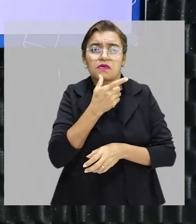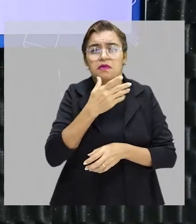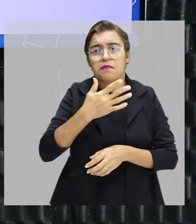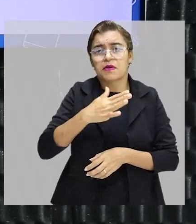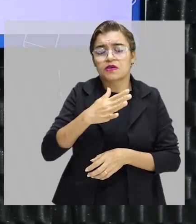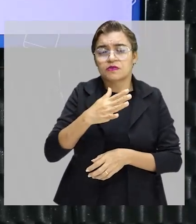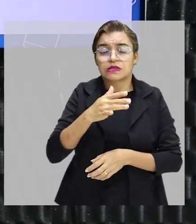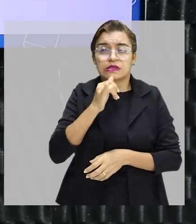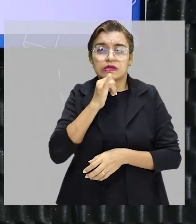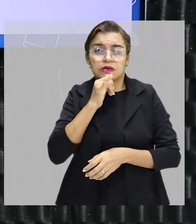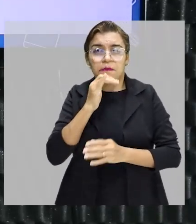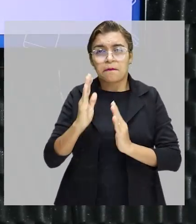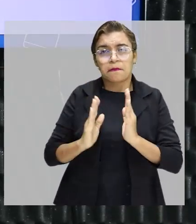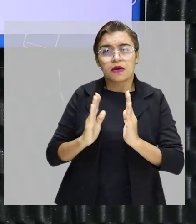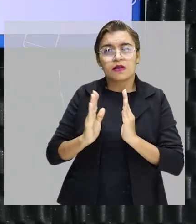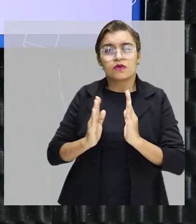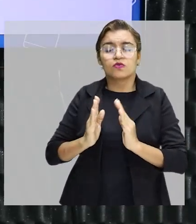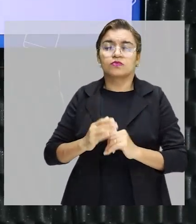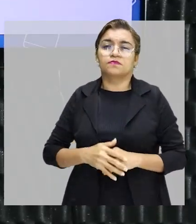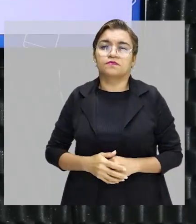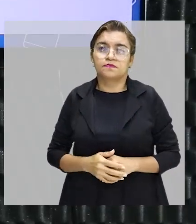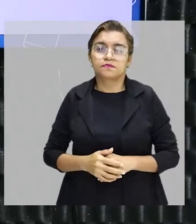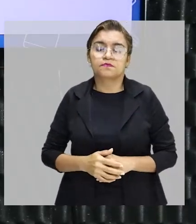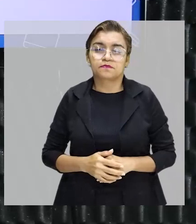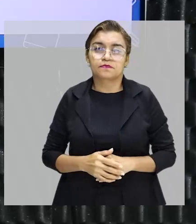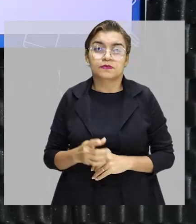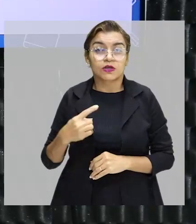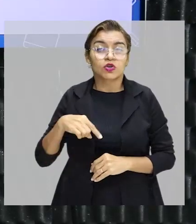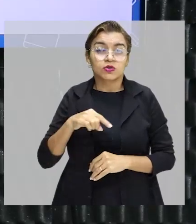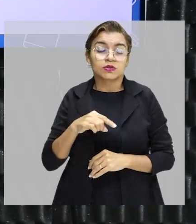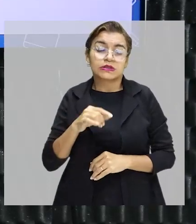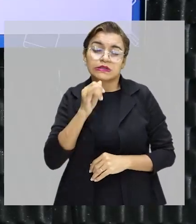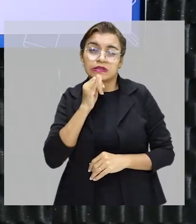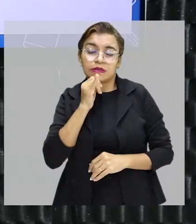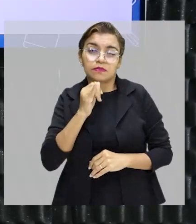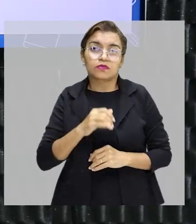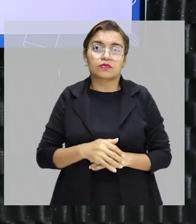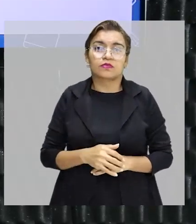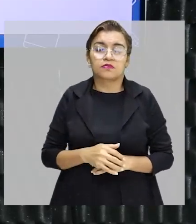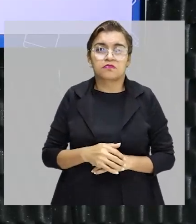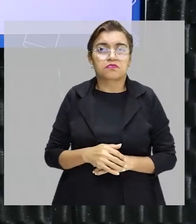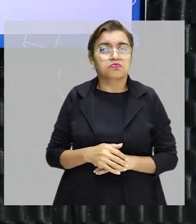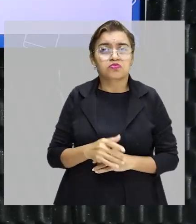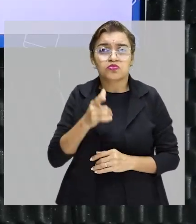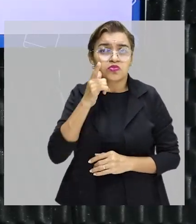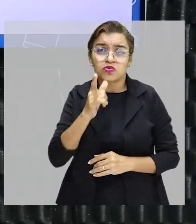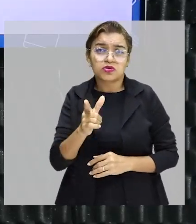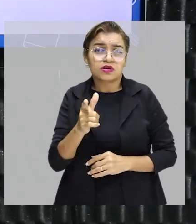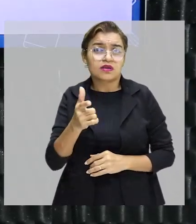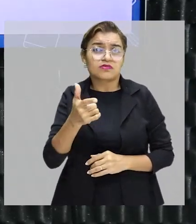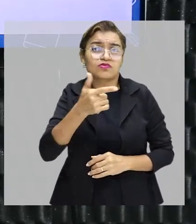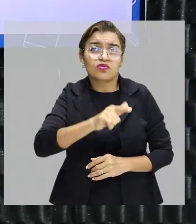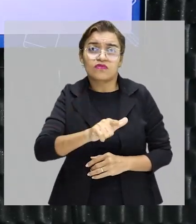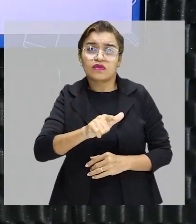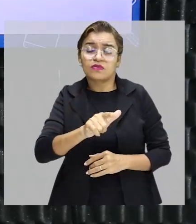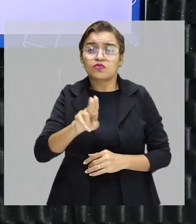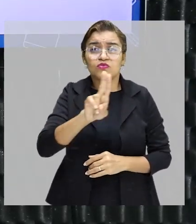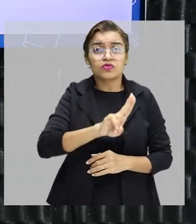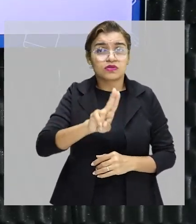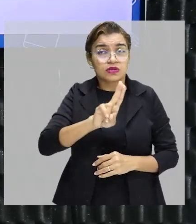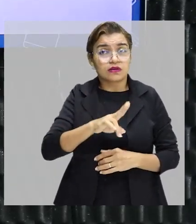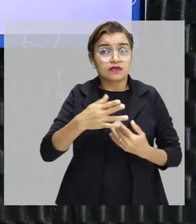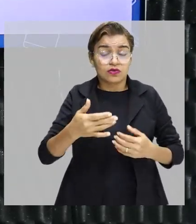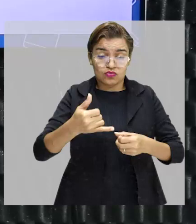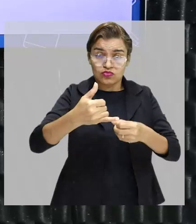de tempo, né, da nossa sociedade, isso fica inviável. Por isso que a gente classifica